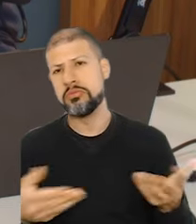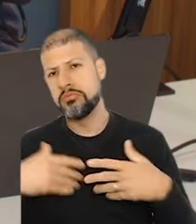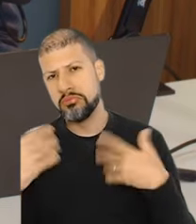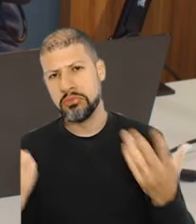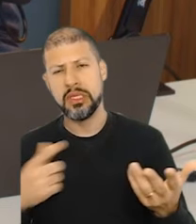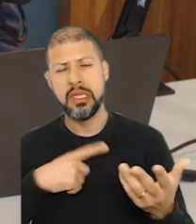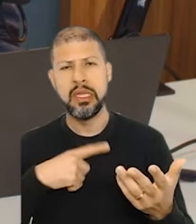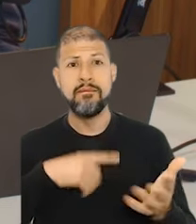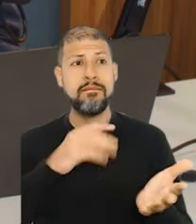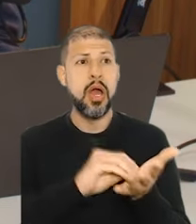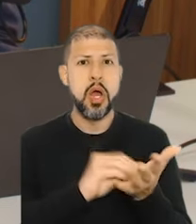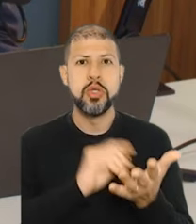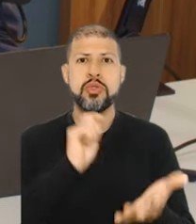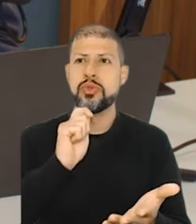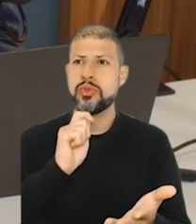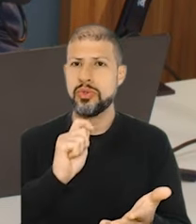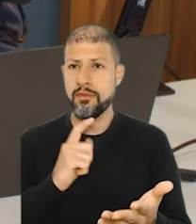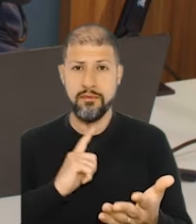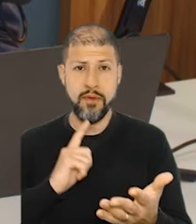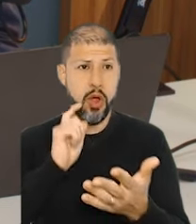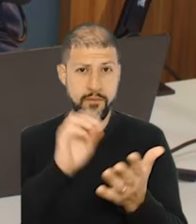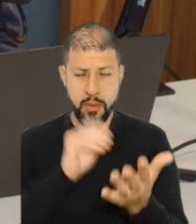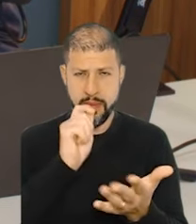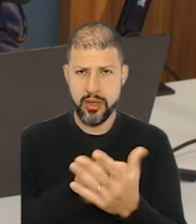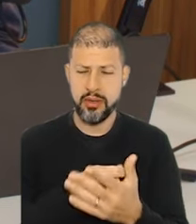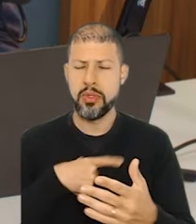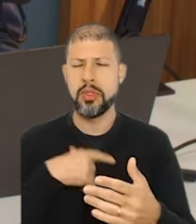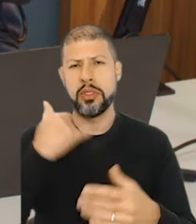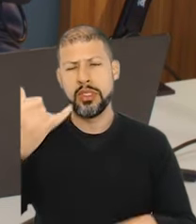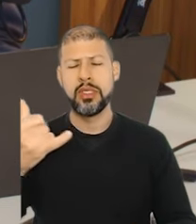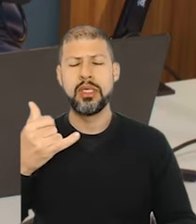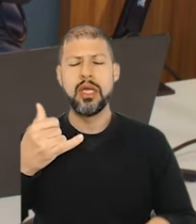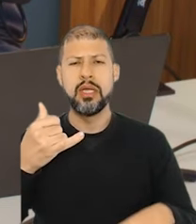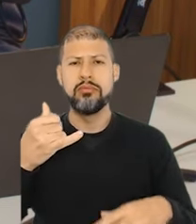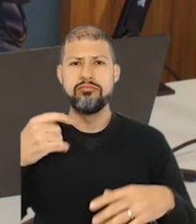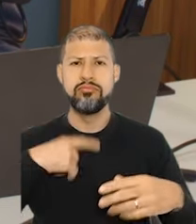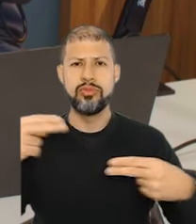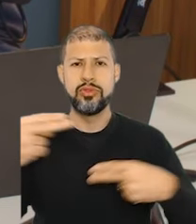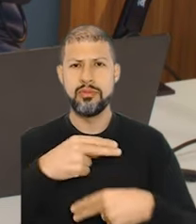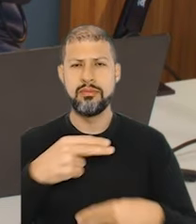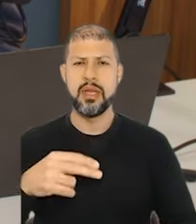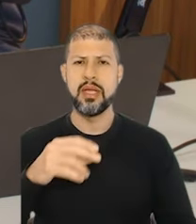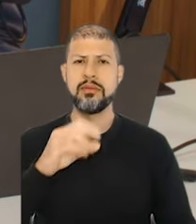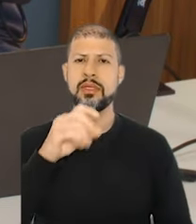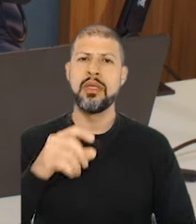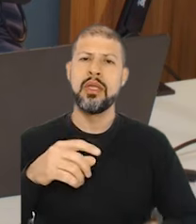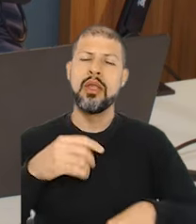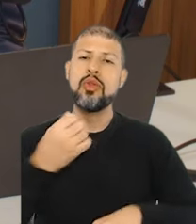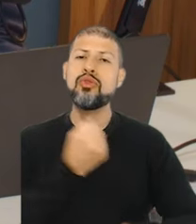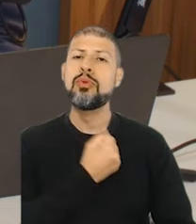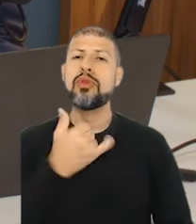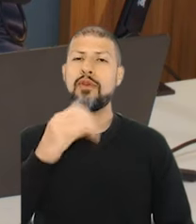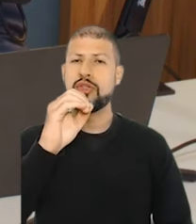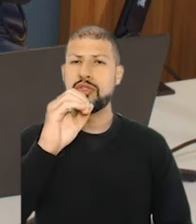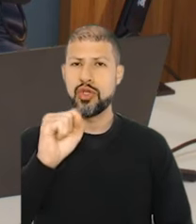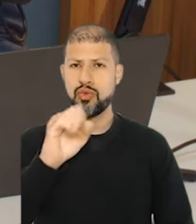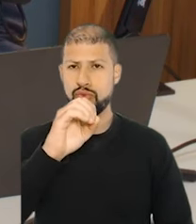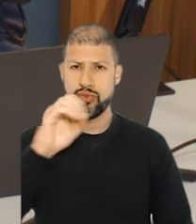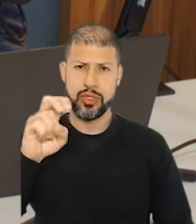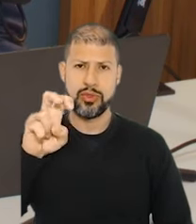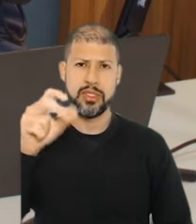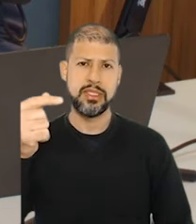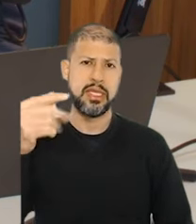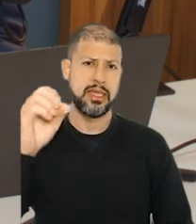algum débito pode ligar no cebra 0800 570 0800 para poder eh obter maiores informações